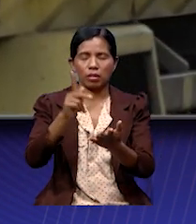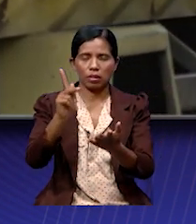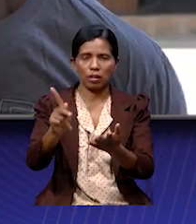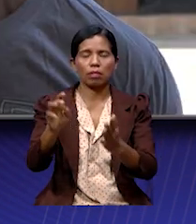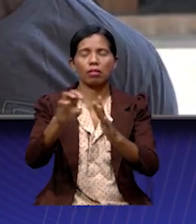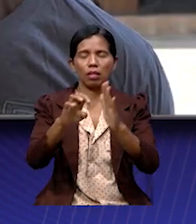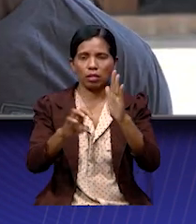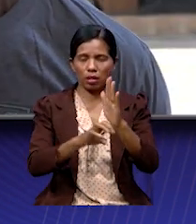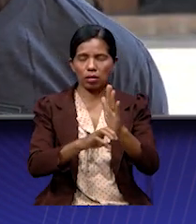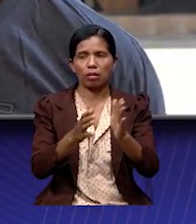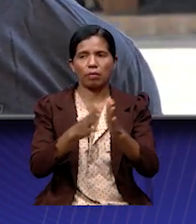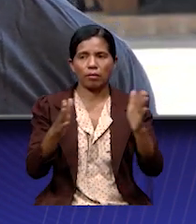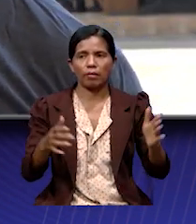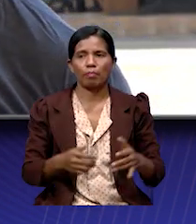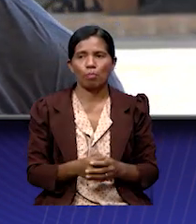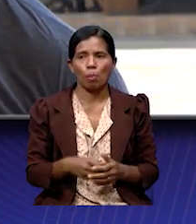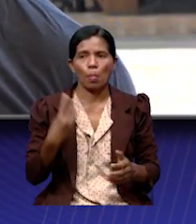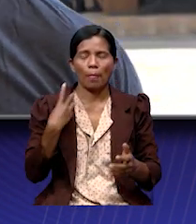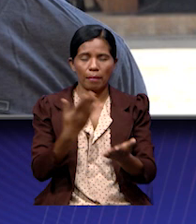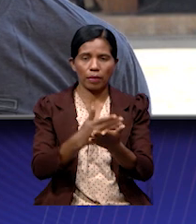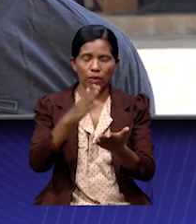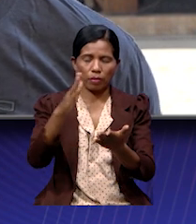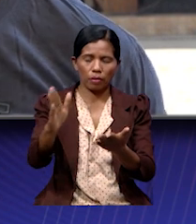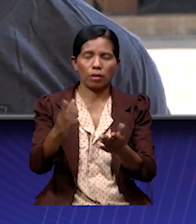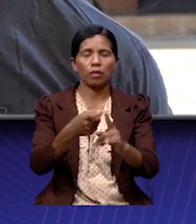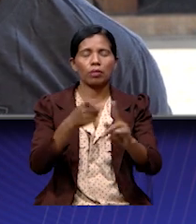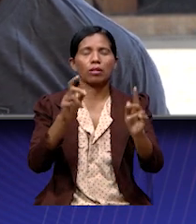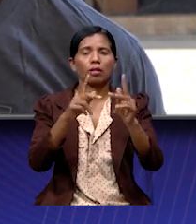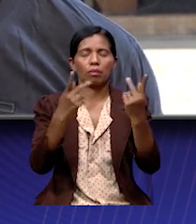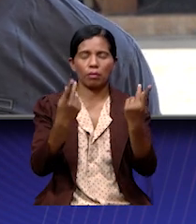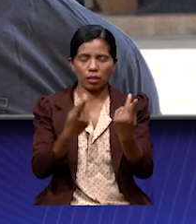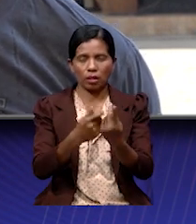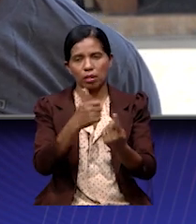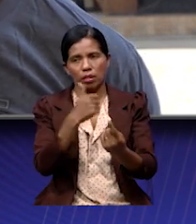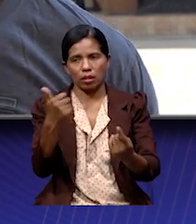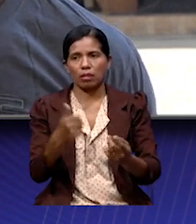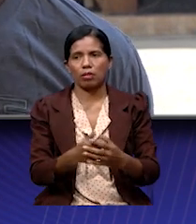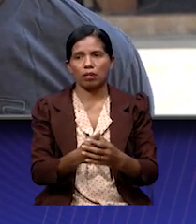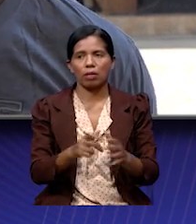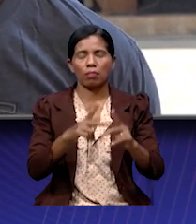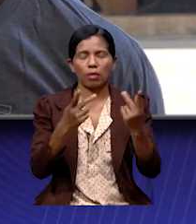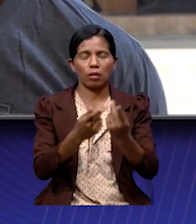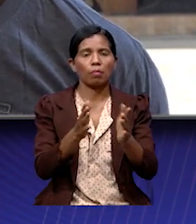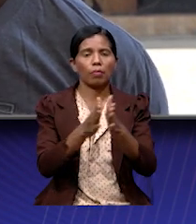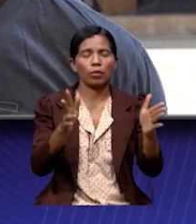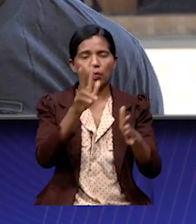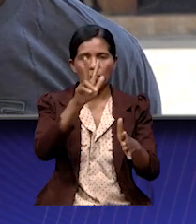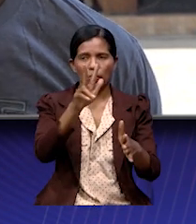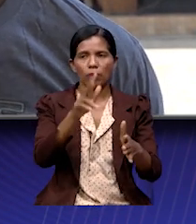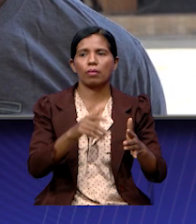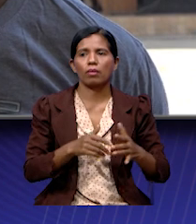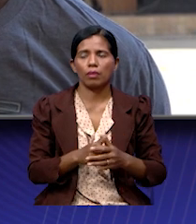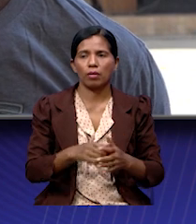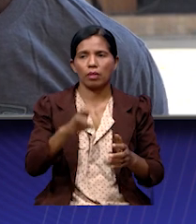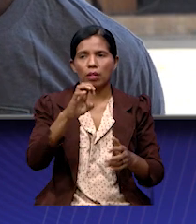estado. Sim, tuta, só sa tuta, russi be distribuidor sera, as companhia bo tolu ne be magia ne, eto